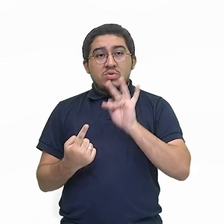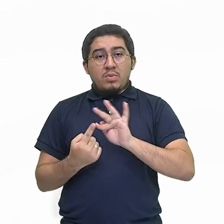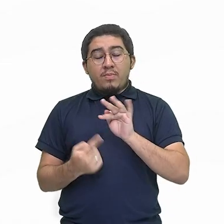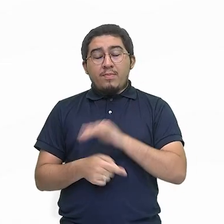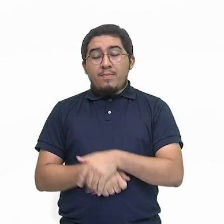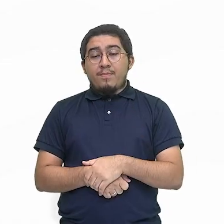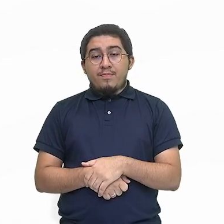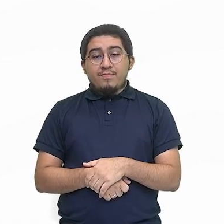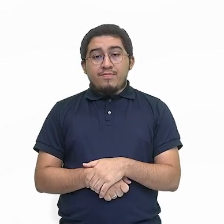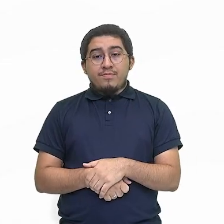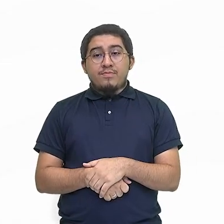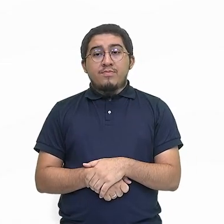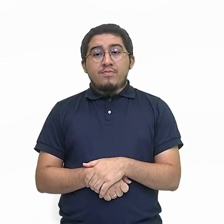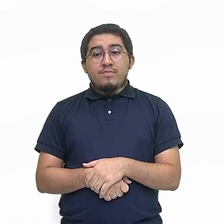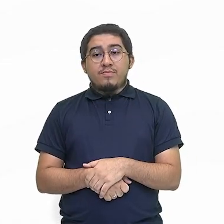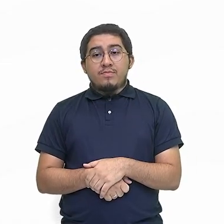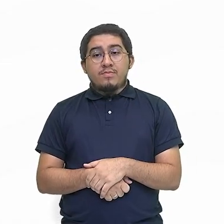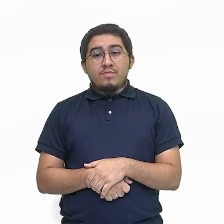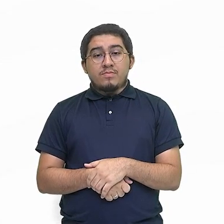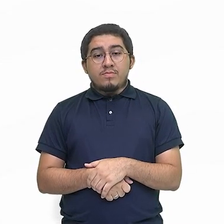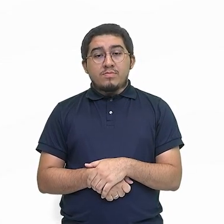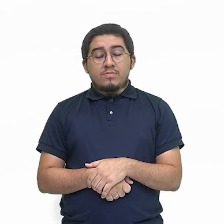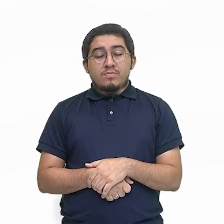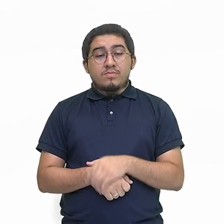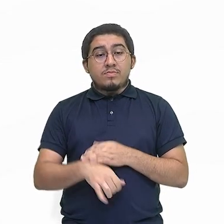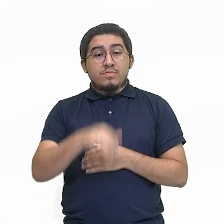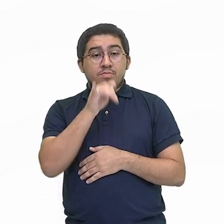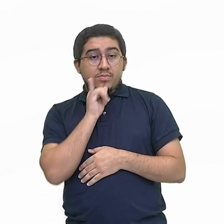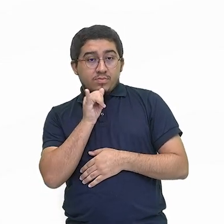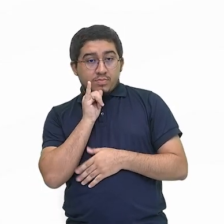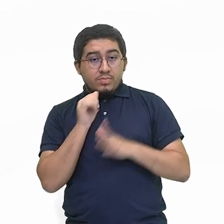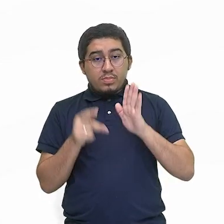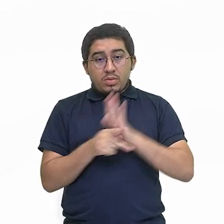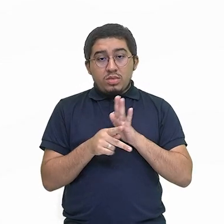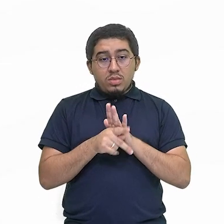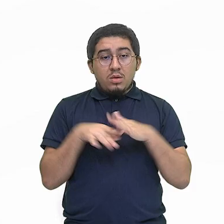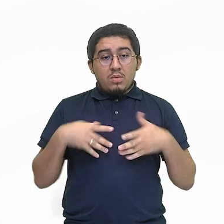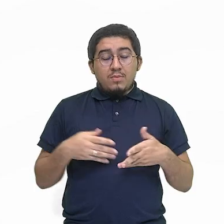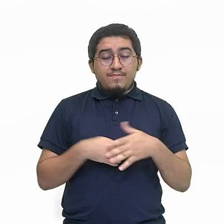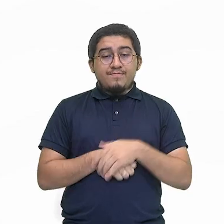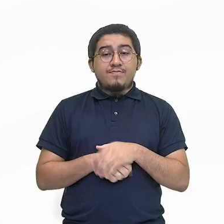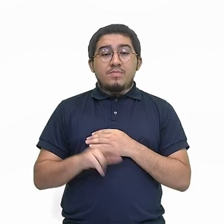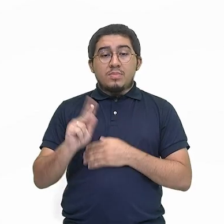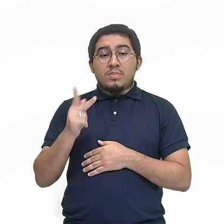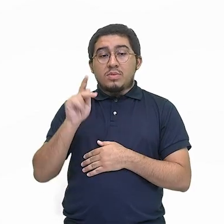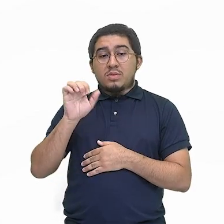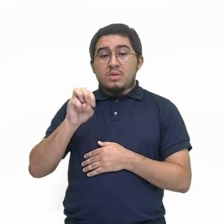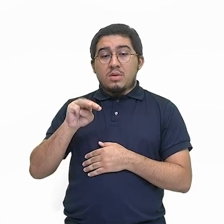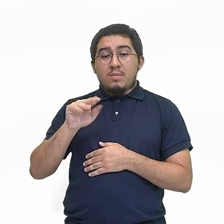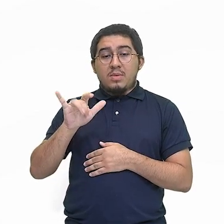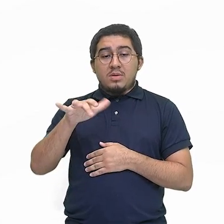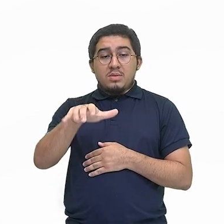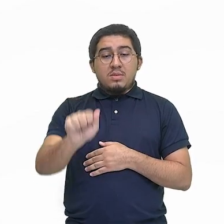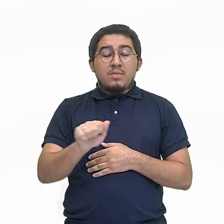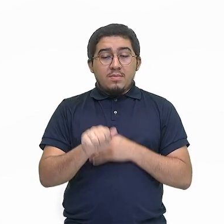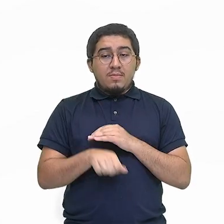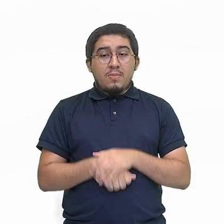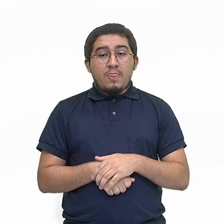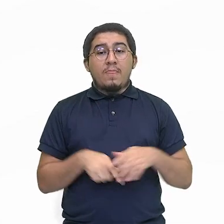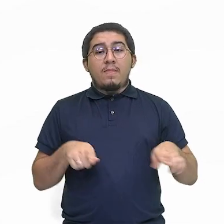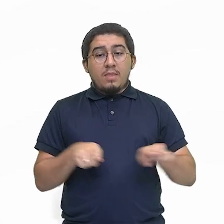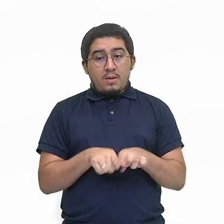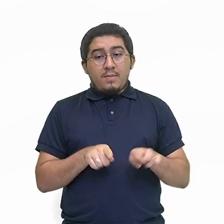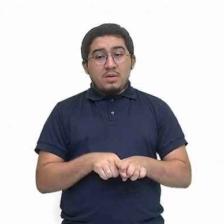função diferentes uma das outras. Exemplos dessa relação de forma-função temos a hemácia, que são também chamados de